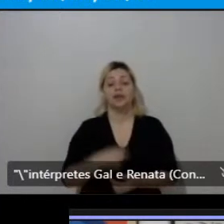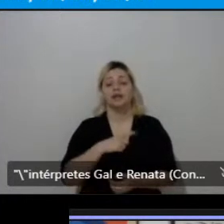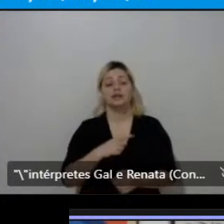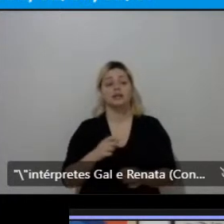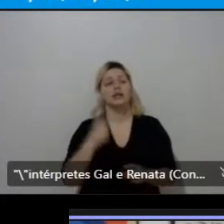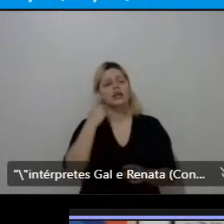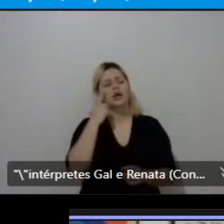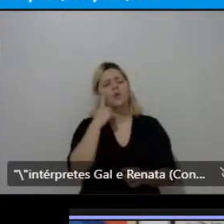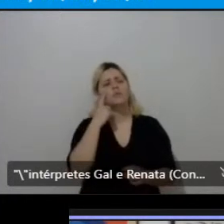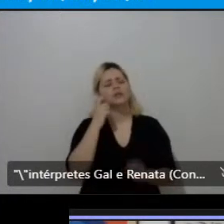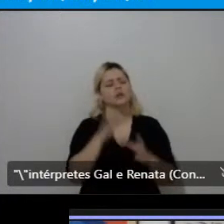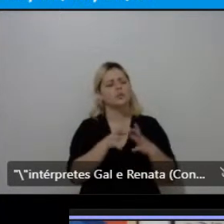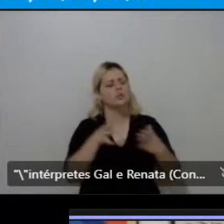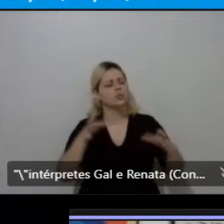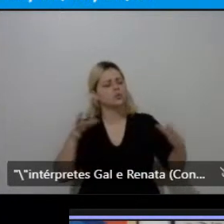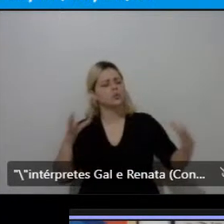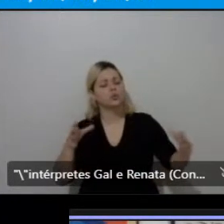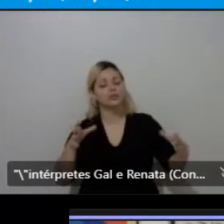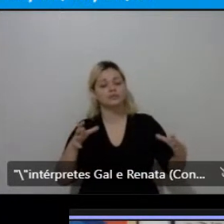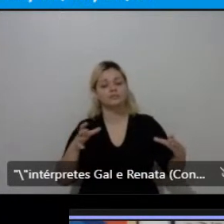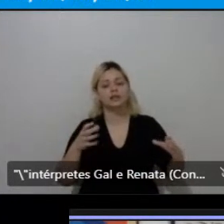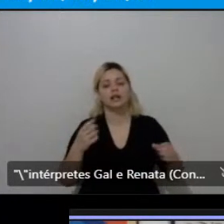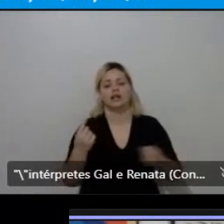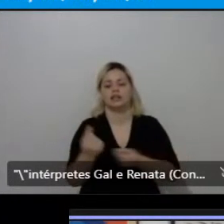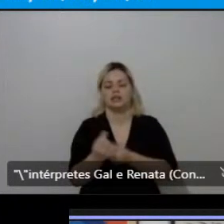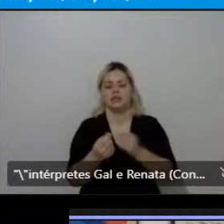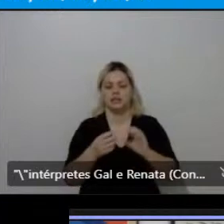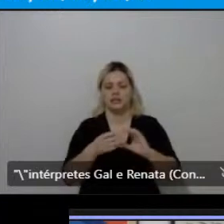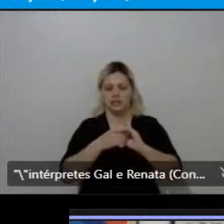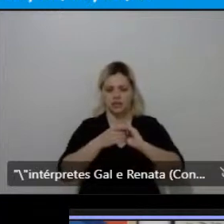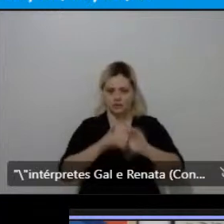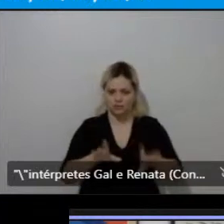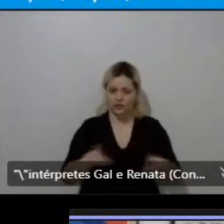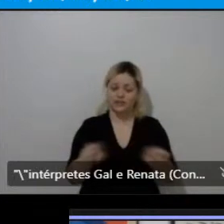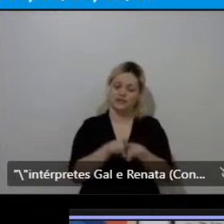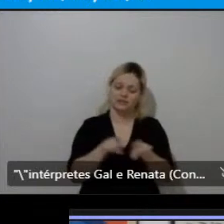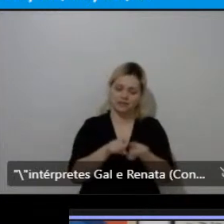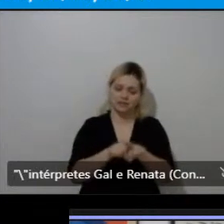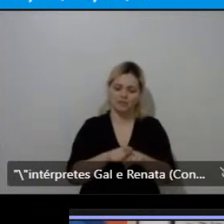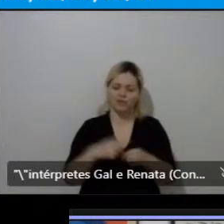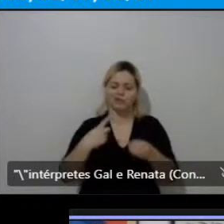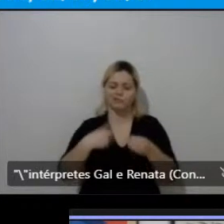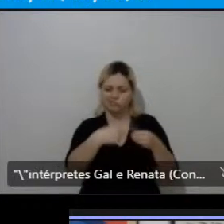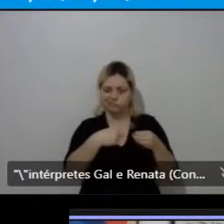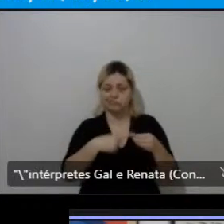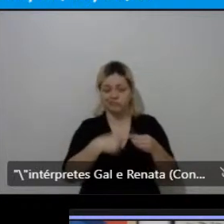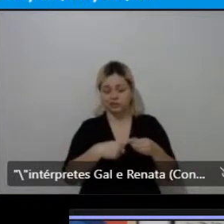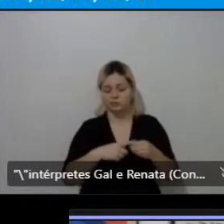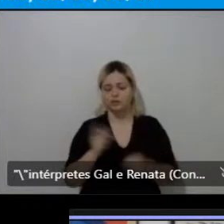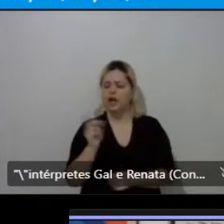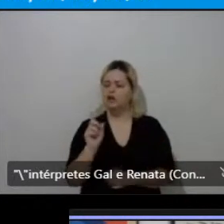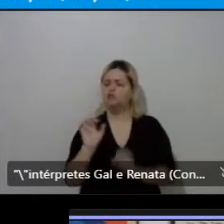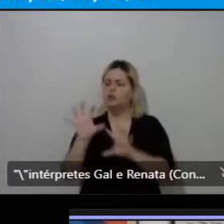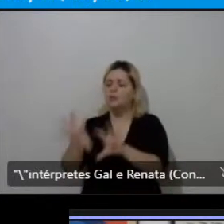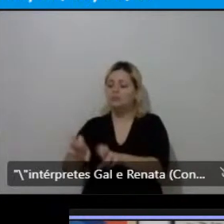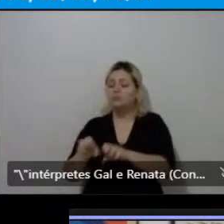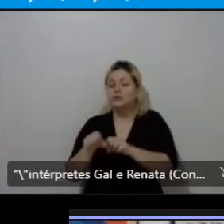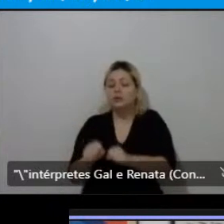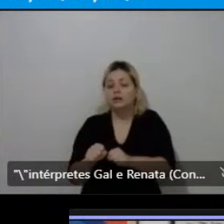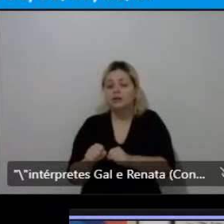de democracia e cidadania. Então, esses movimentos sociais, eles estão não só buscando, né, o